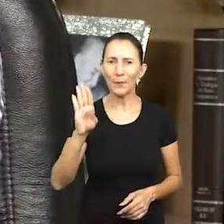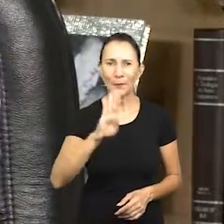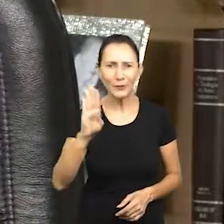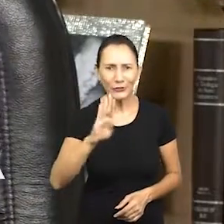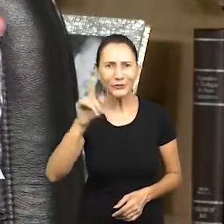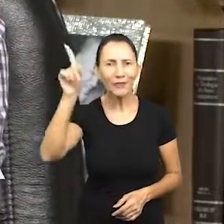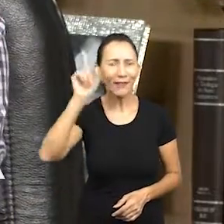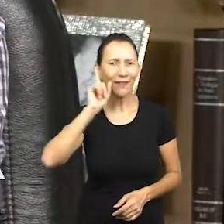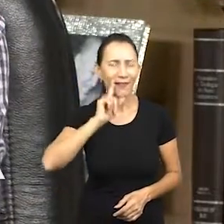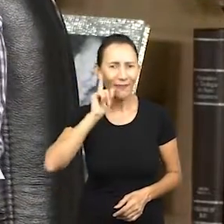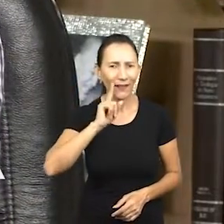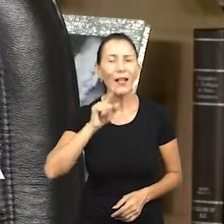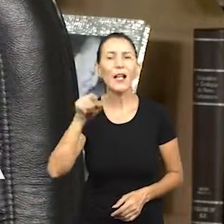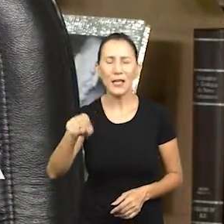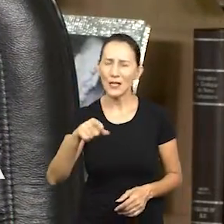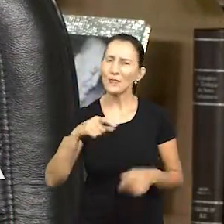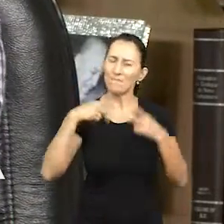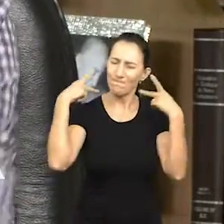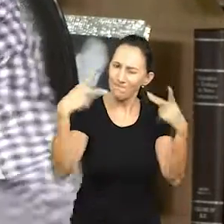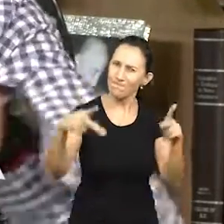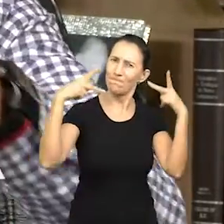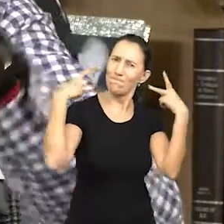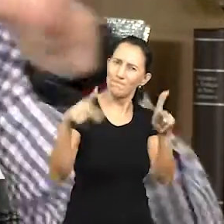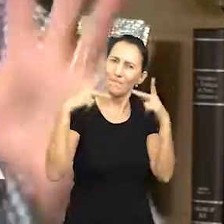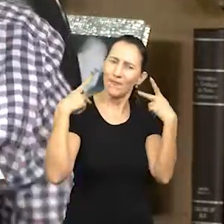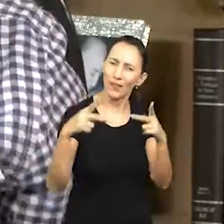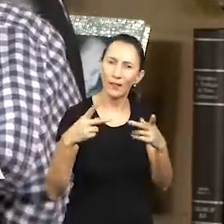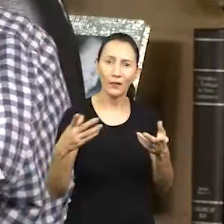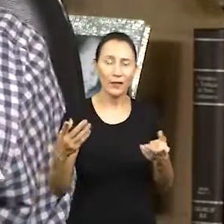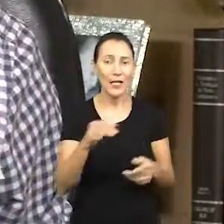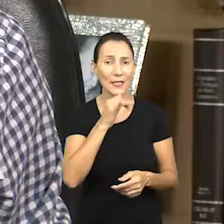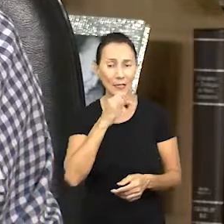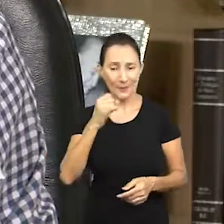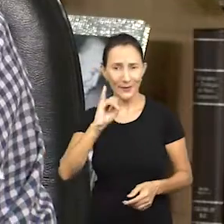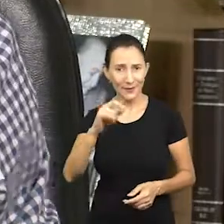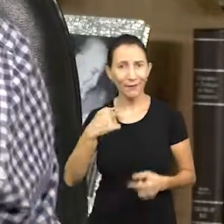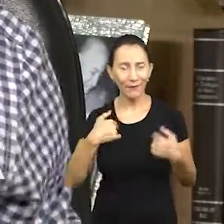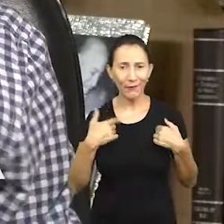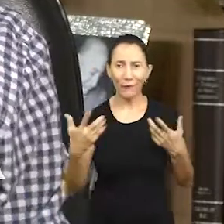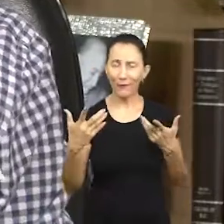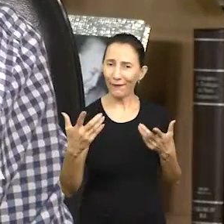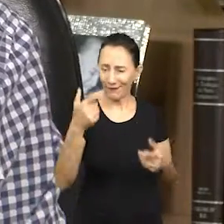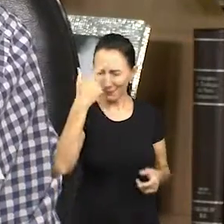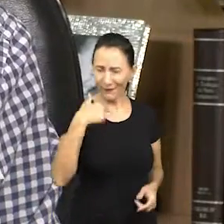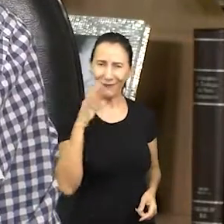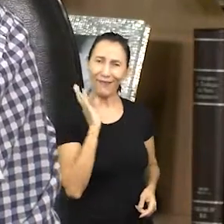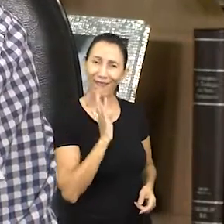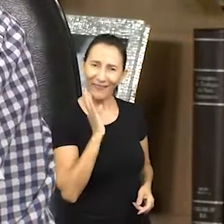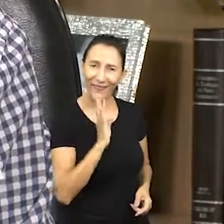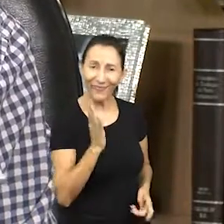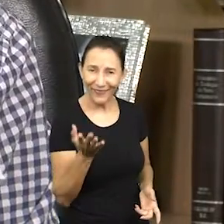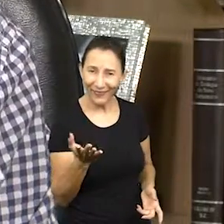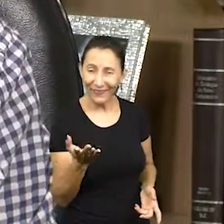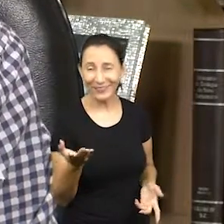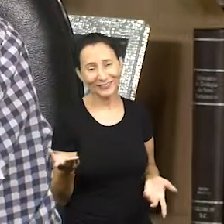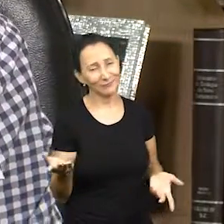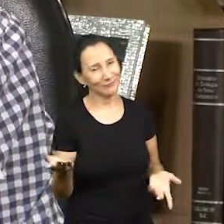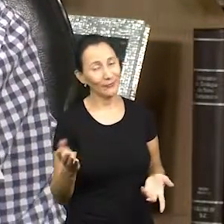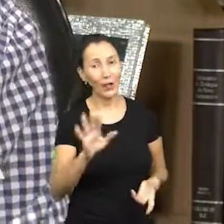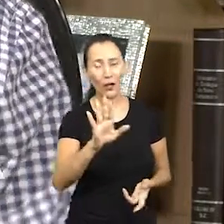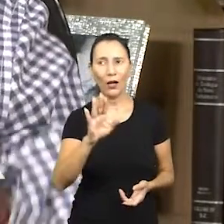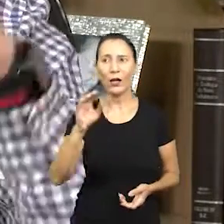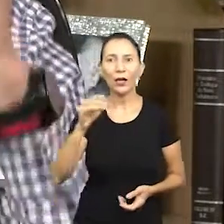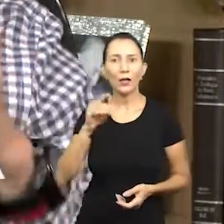família, se eu quisesse ser um sujeito legal, um cara, gente boa, lá no prédio do banco onde eu trabalhava, na